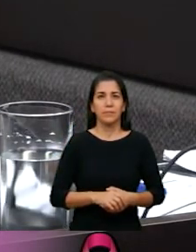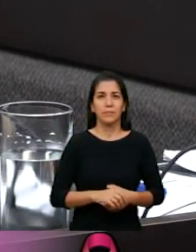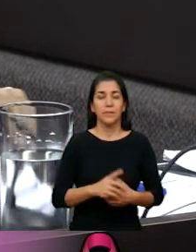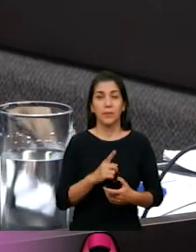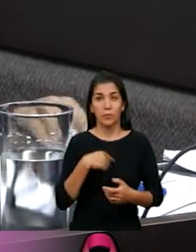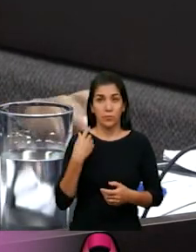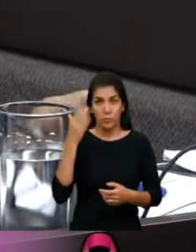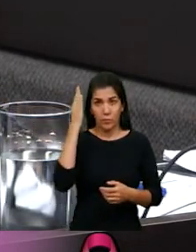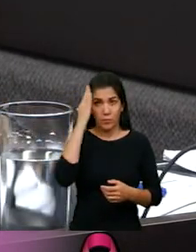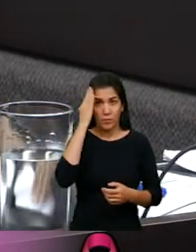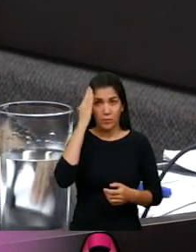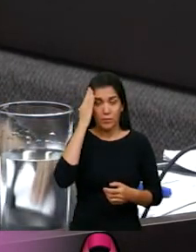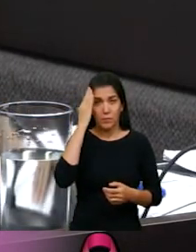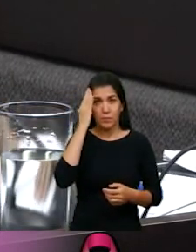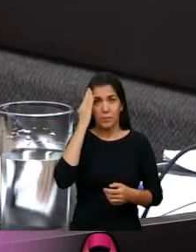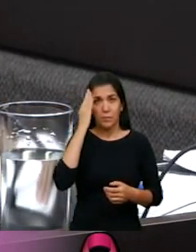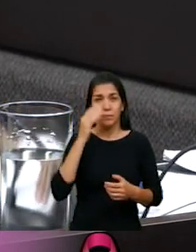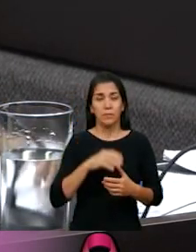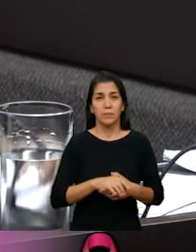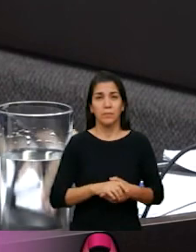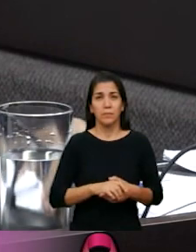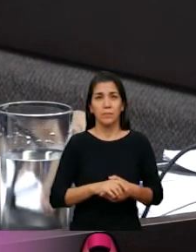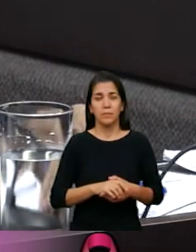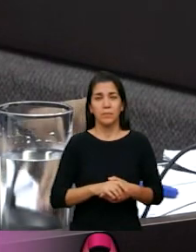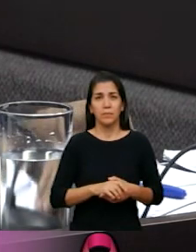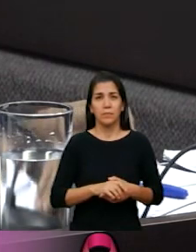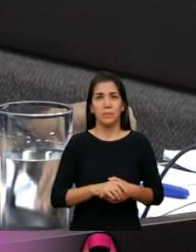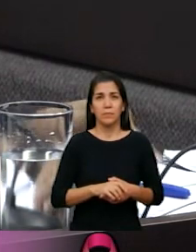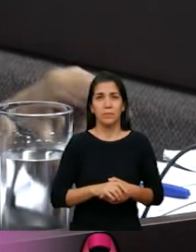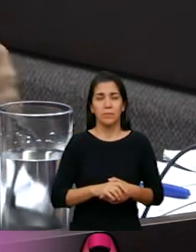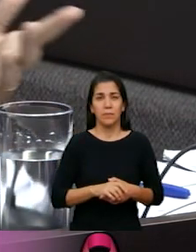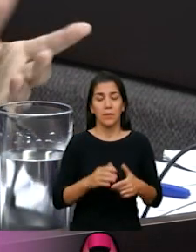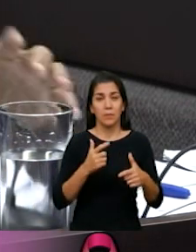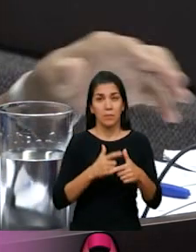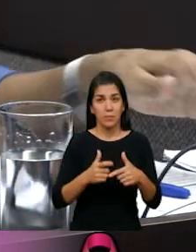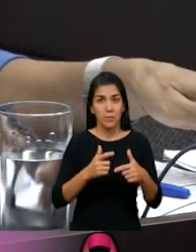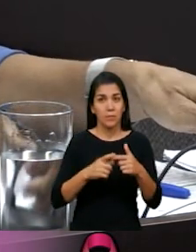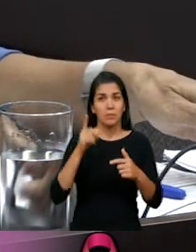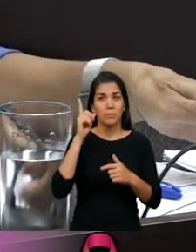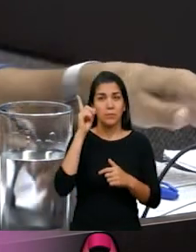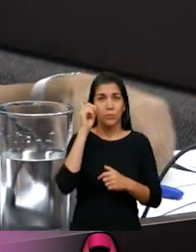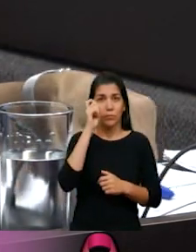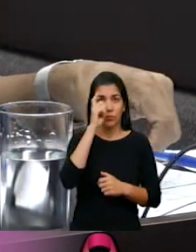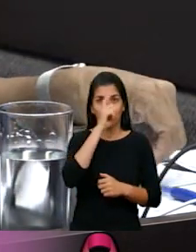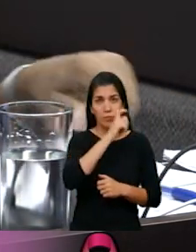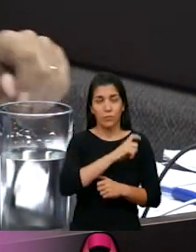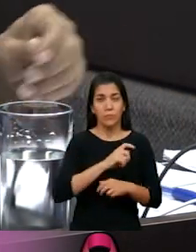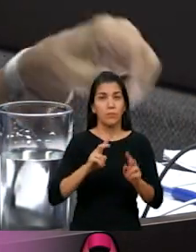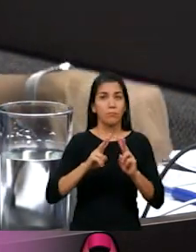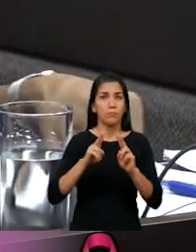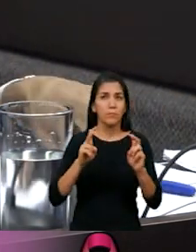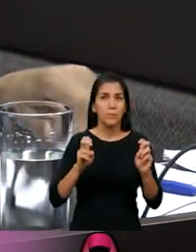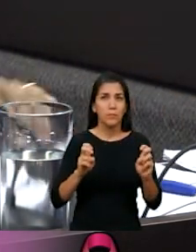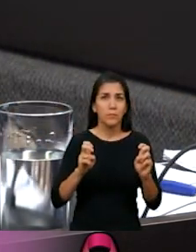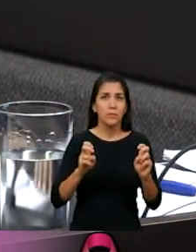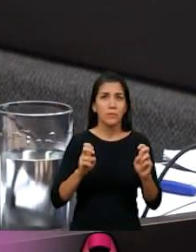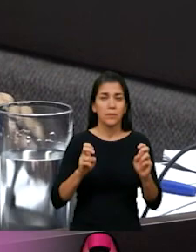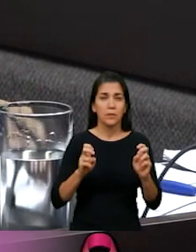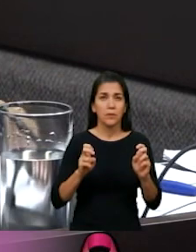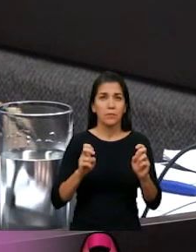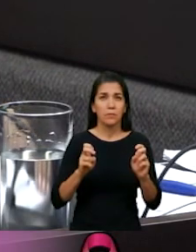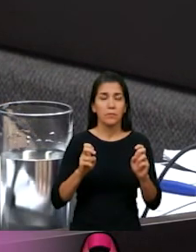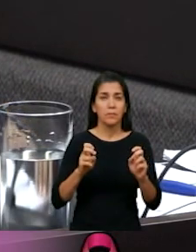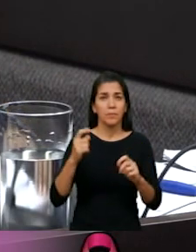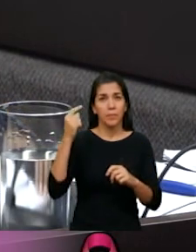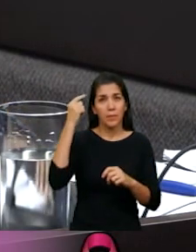sabemos todos nós das dificuldades e das questões colocadas em face dos nossos pensamentos